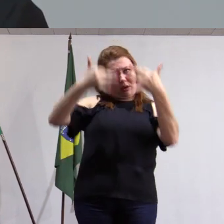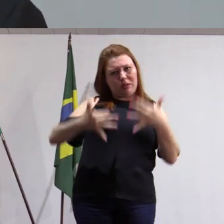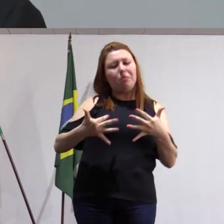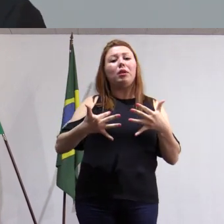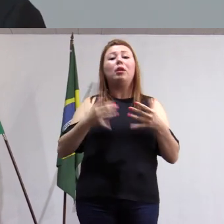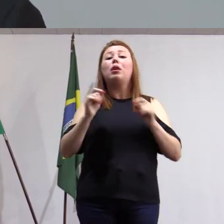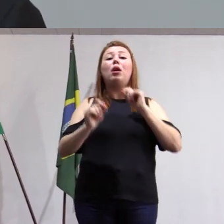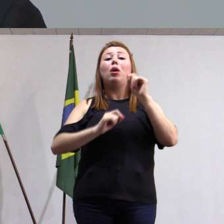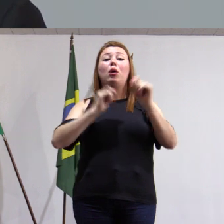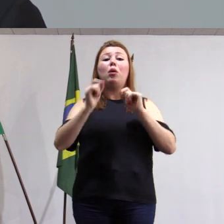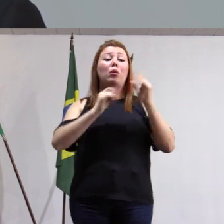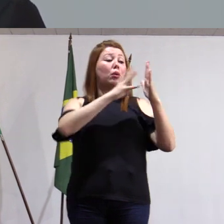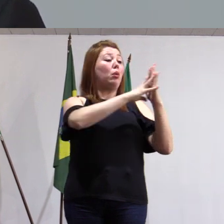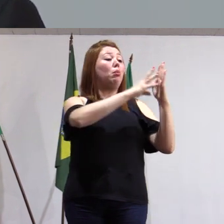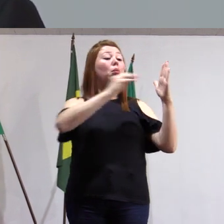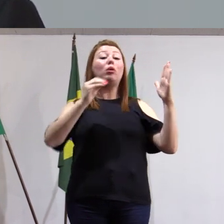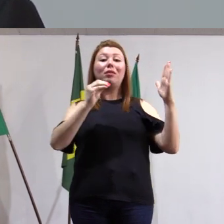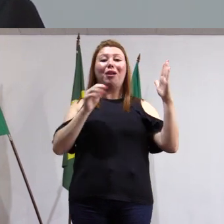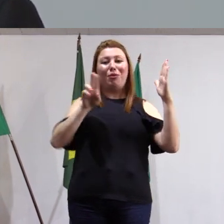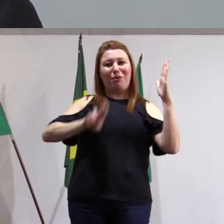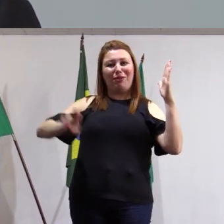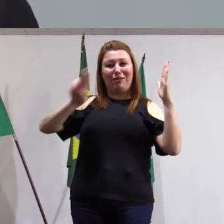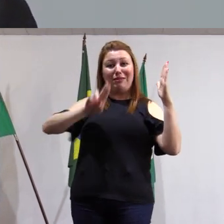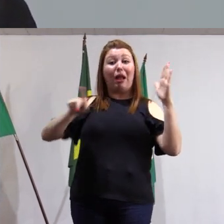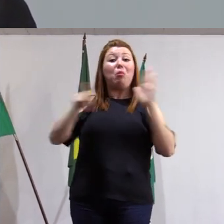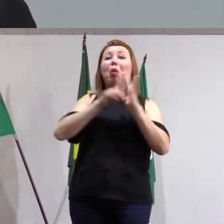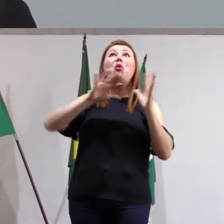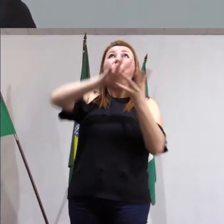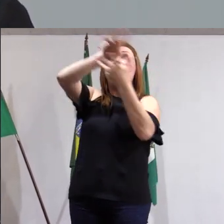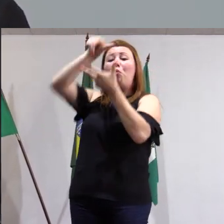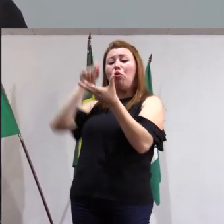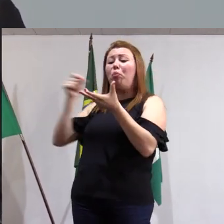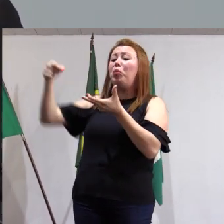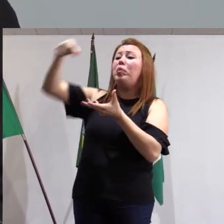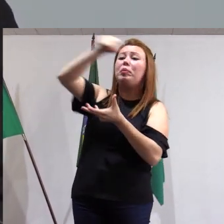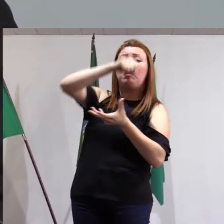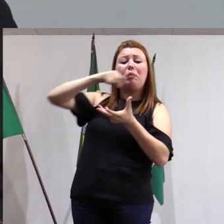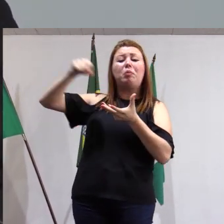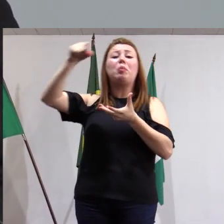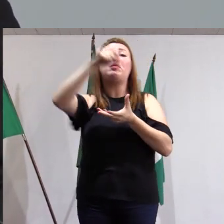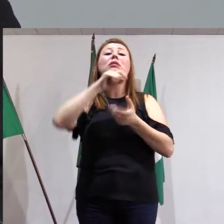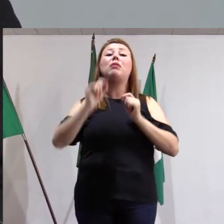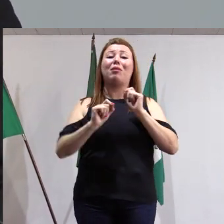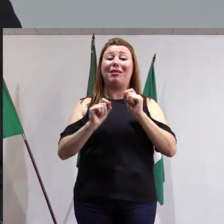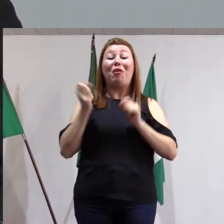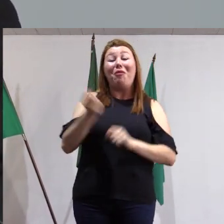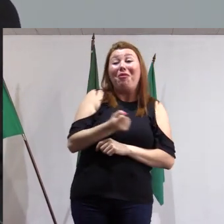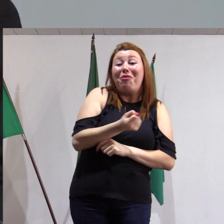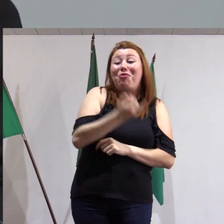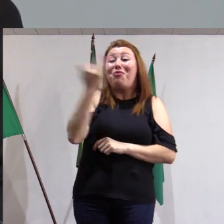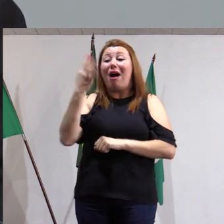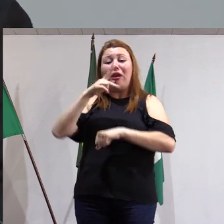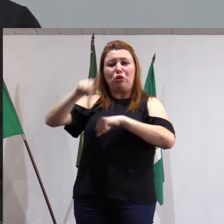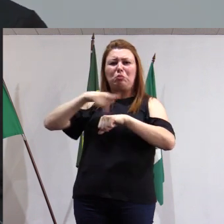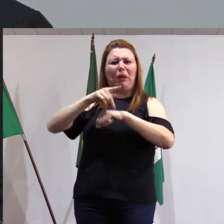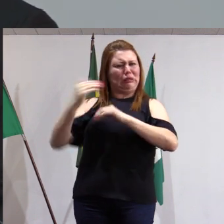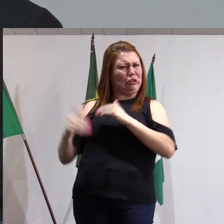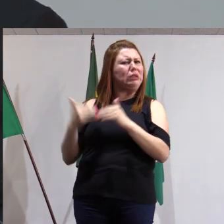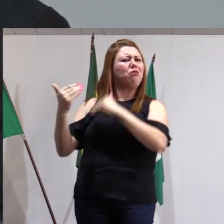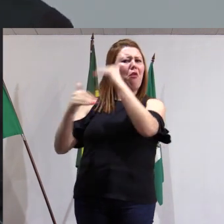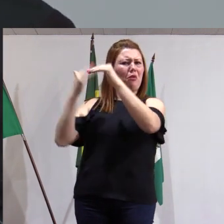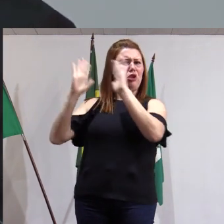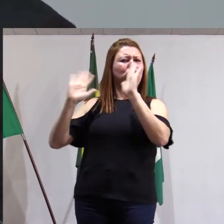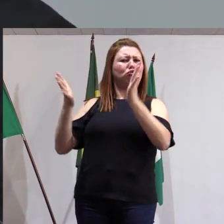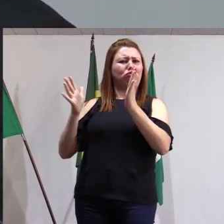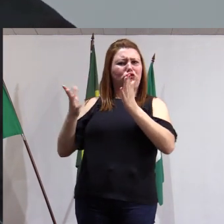é dos modelos de universidade que nós temos no mundo. Né? Então, vários países desenvolvidos, em